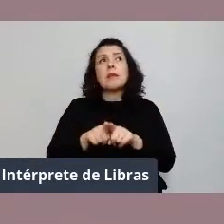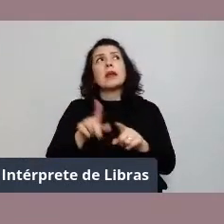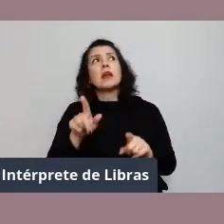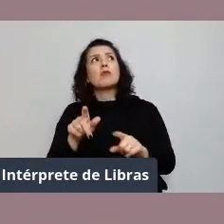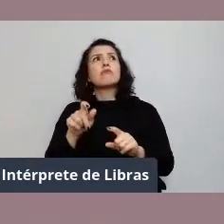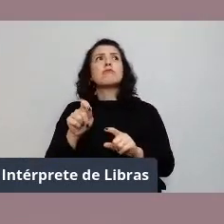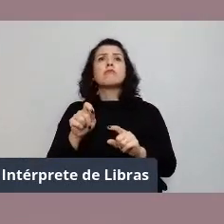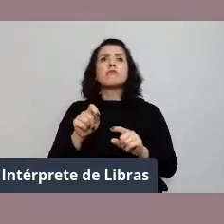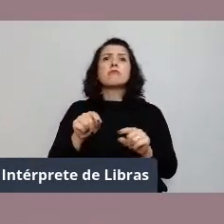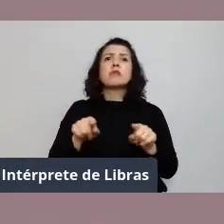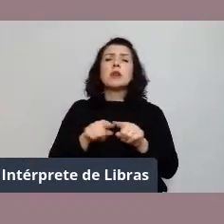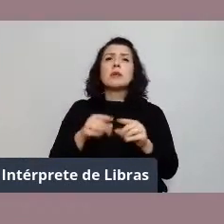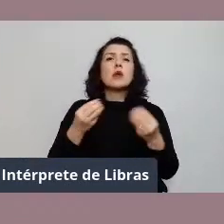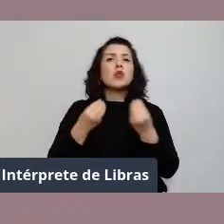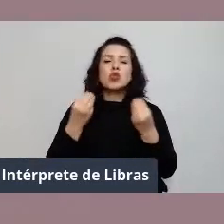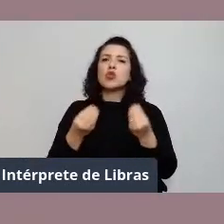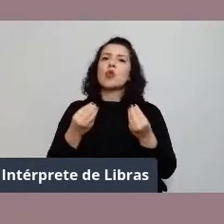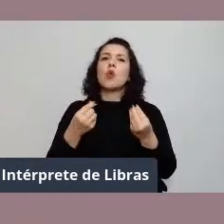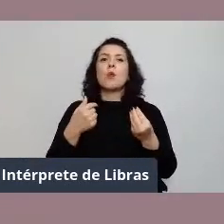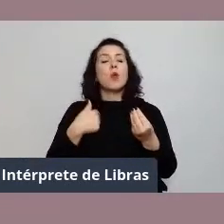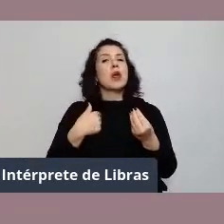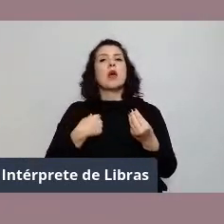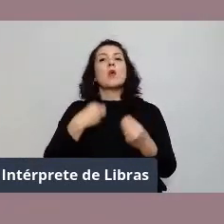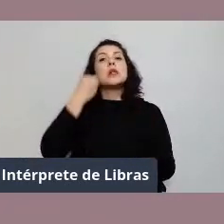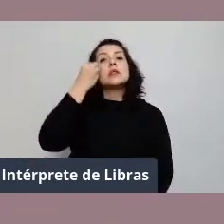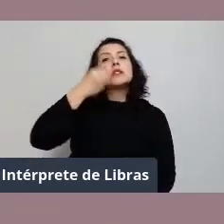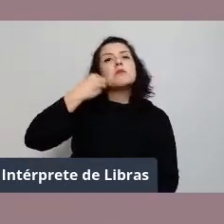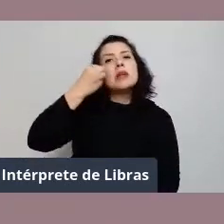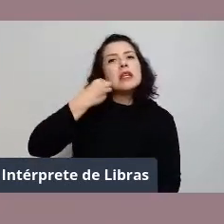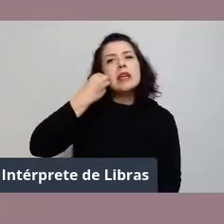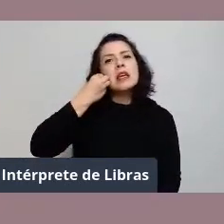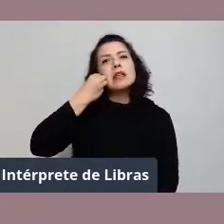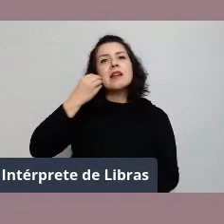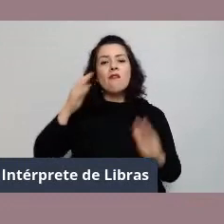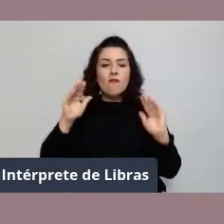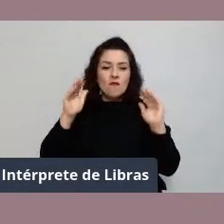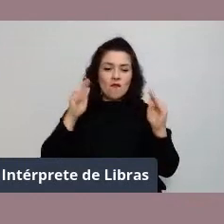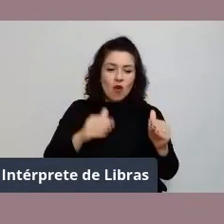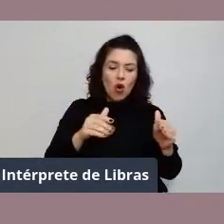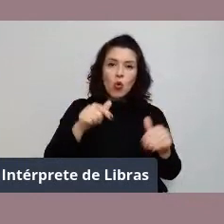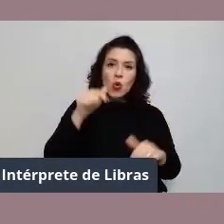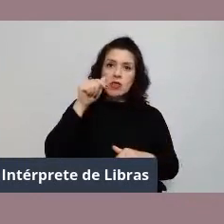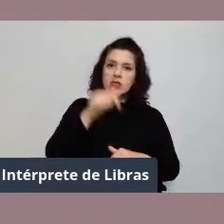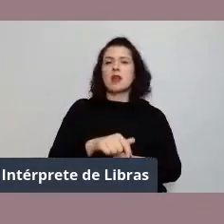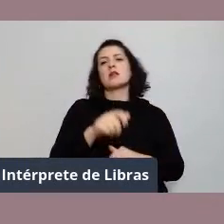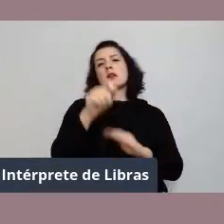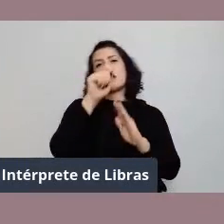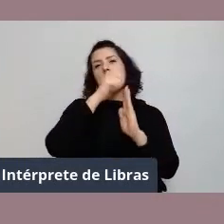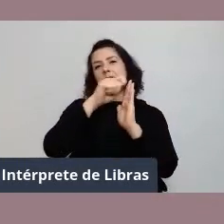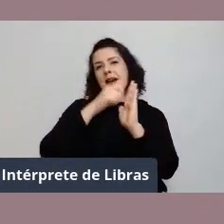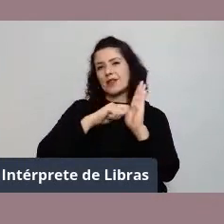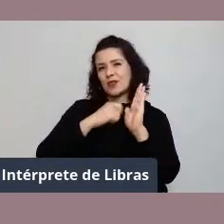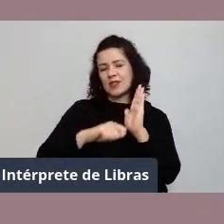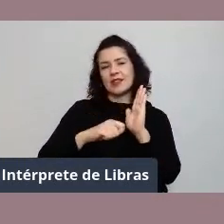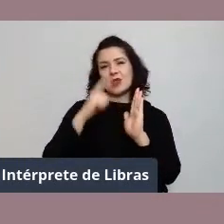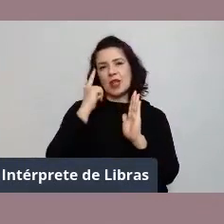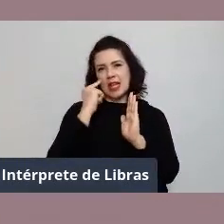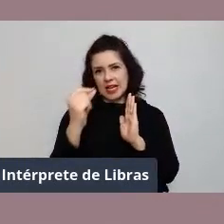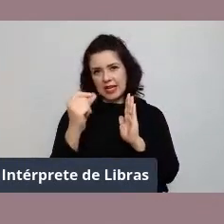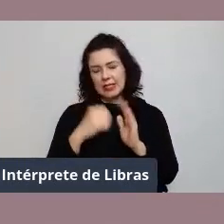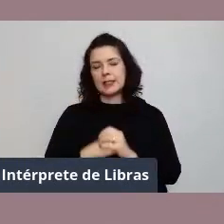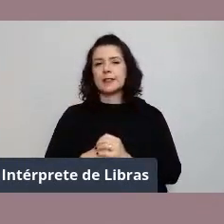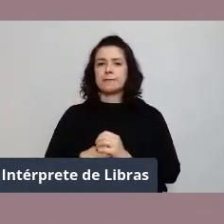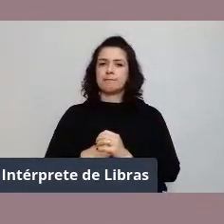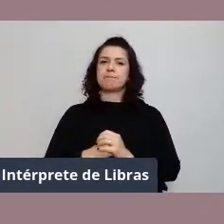do encontro com esses manuscritos especificamente, né? E pensando no que eu falei antes do encontro